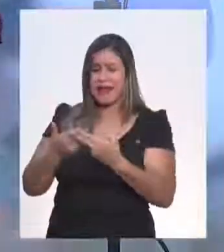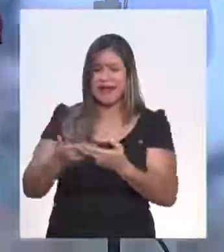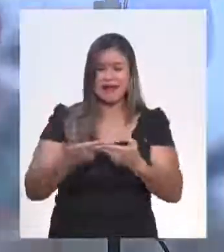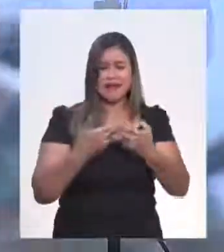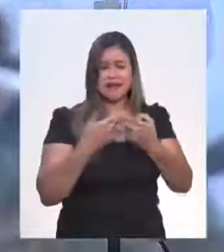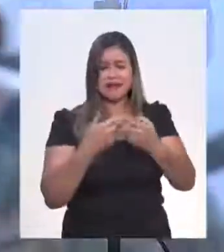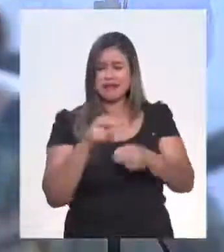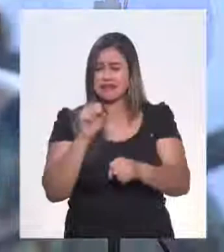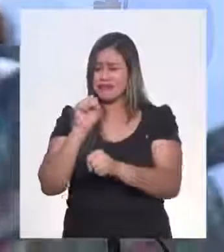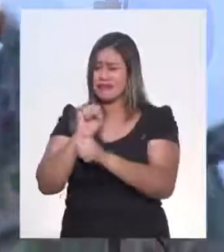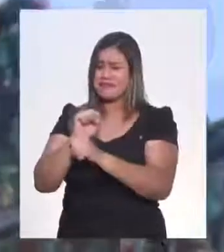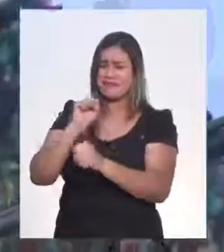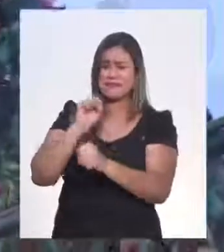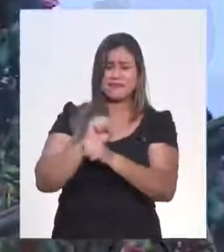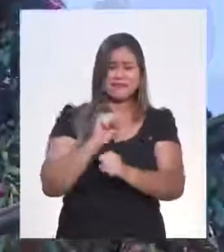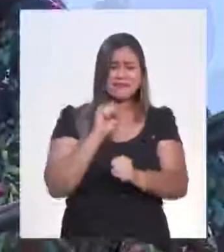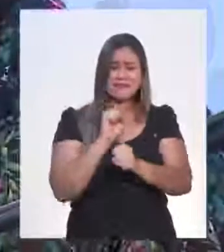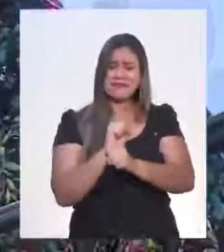esperar